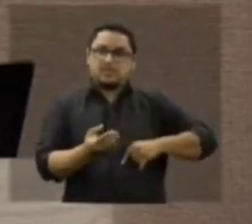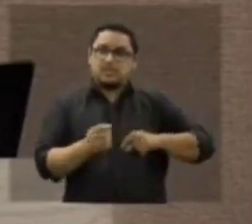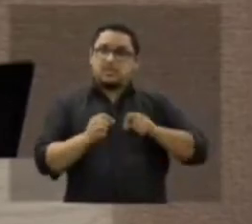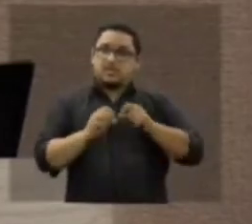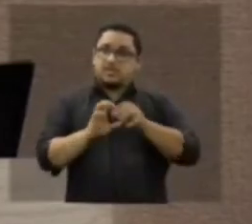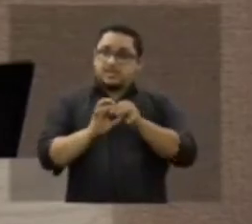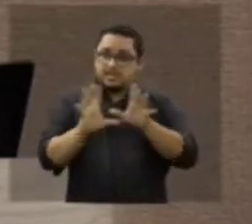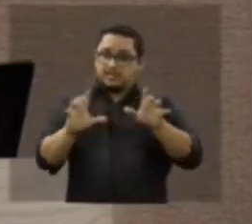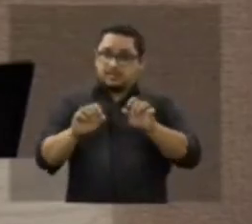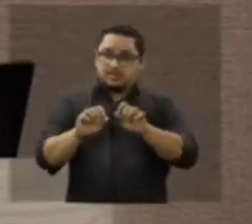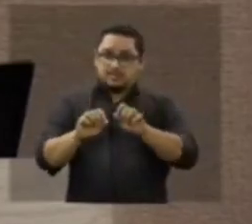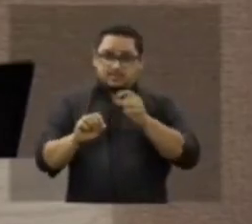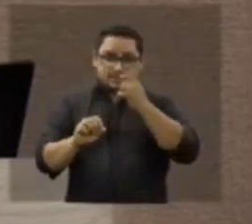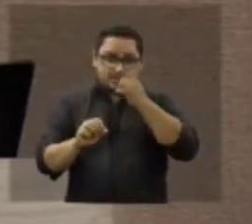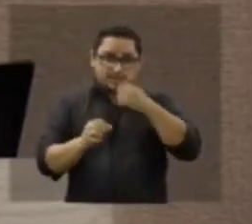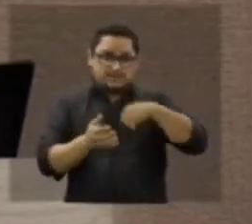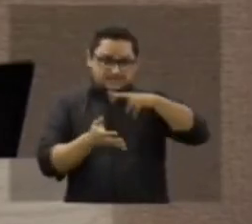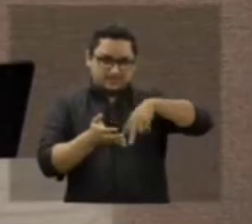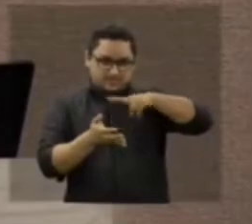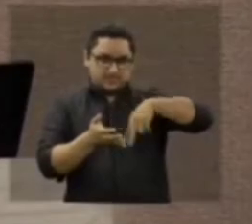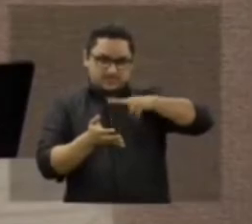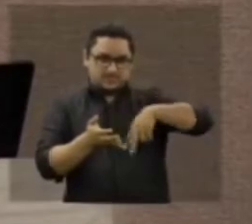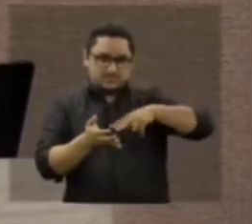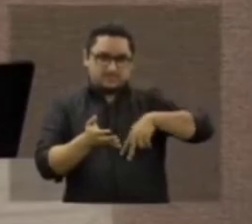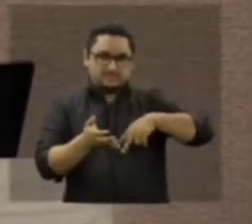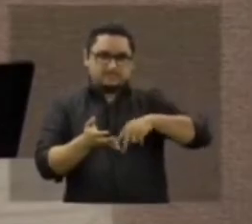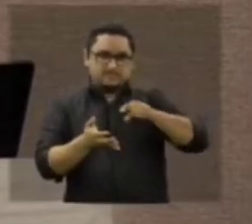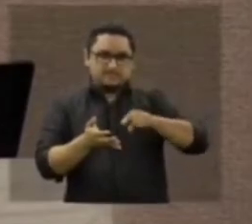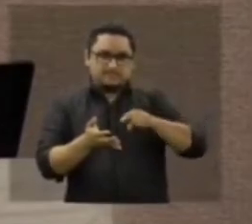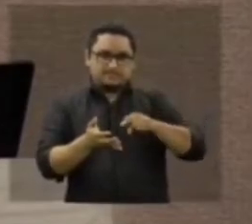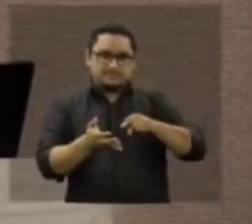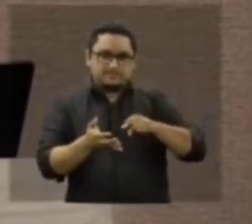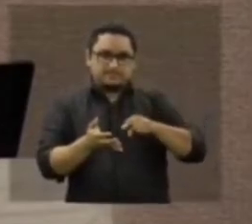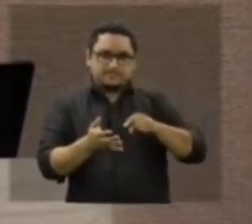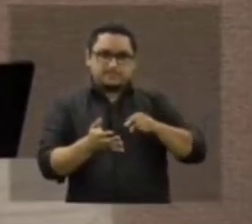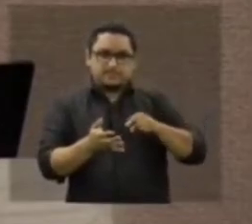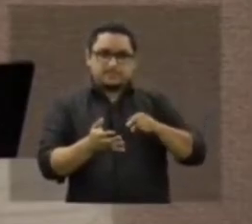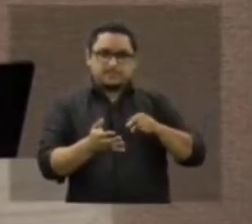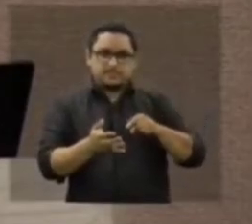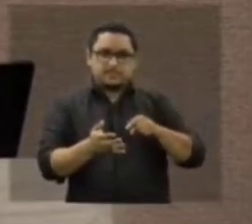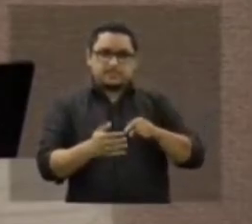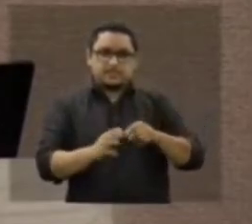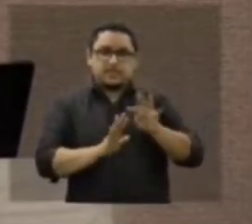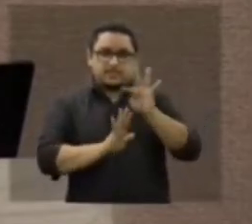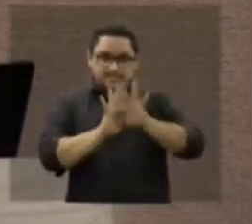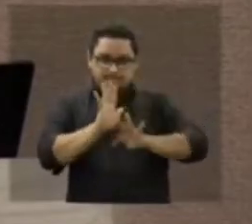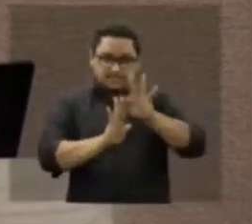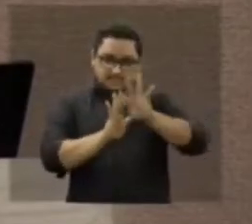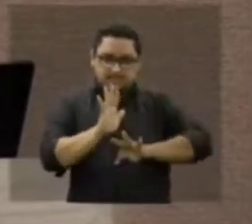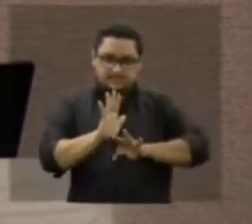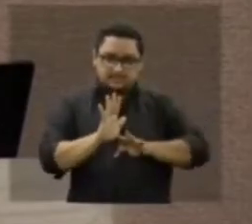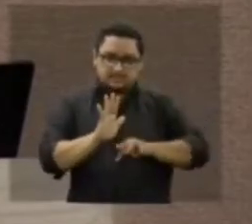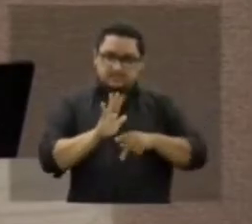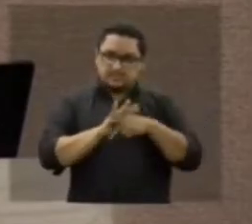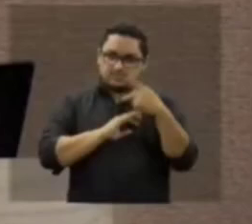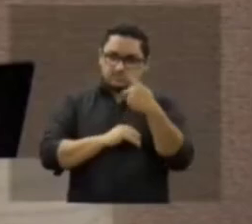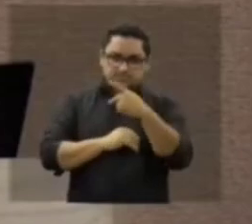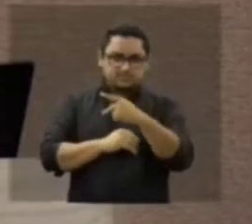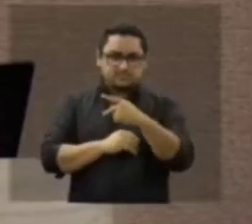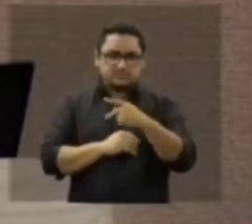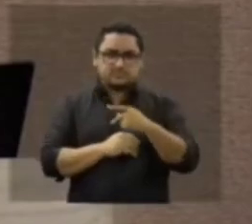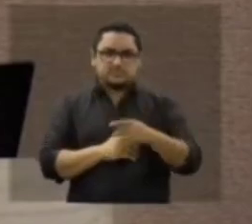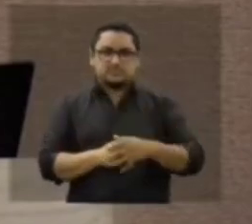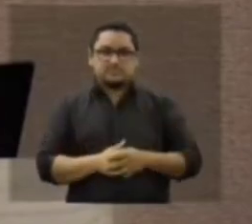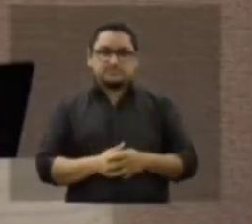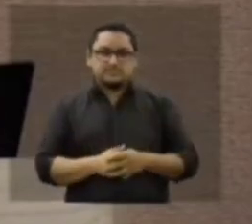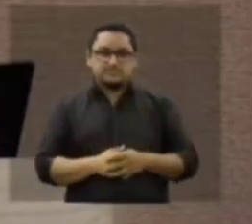discurso que eu vou ler agora integre a biblioteca do nosso tão honrada biblioteca